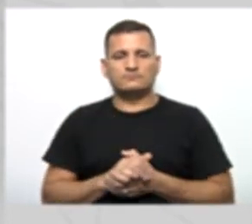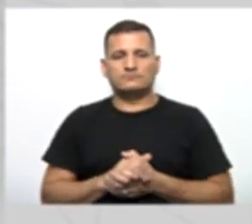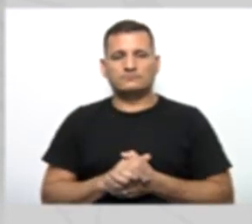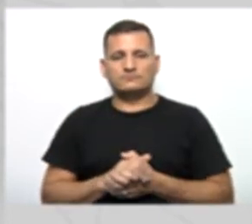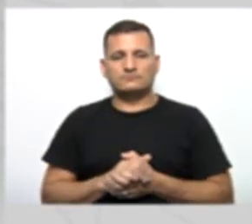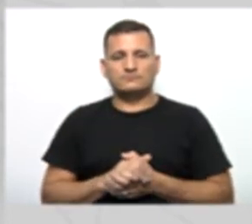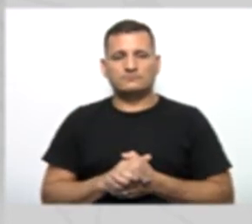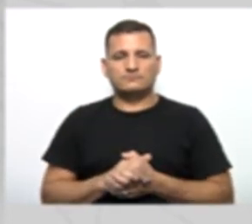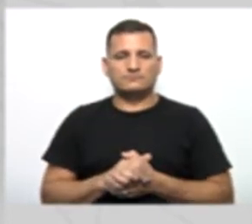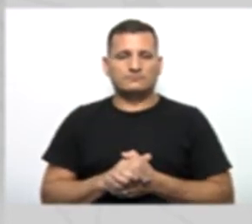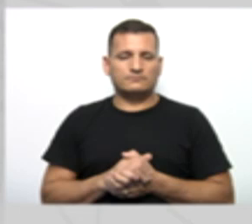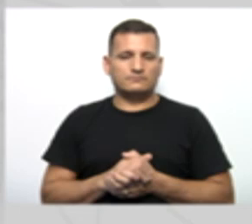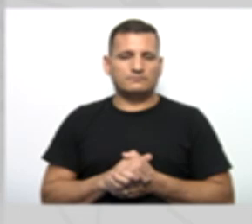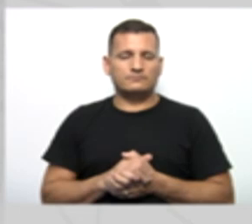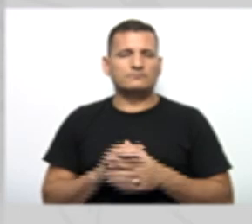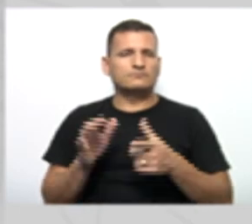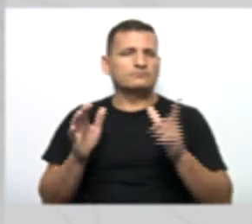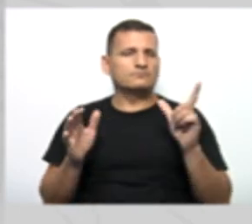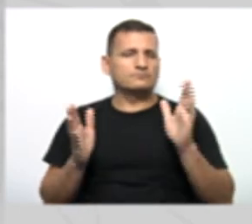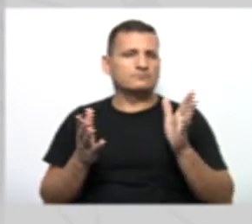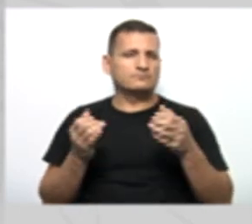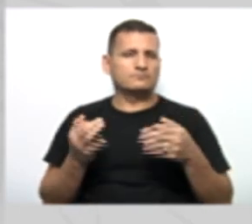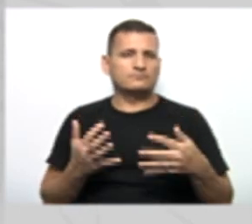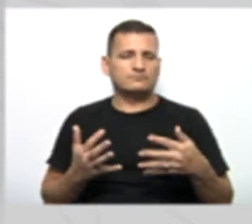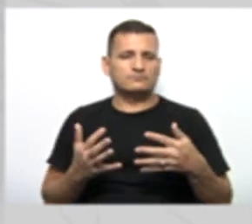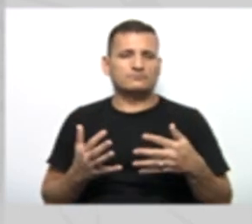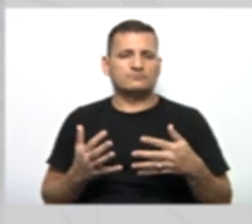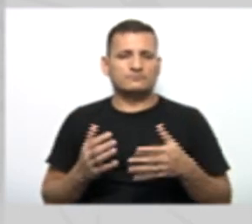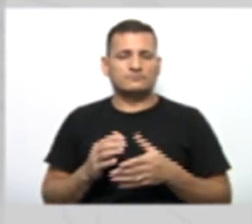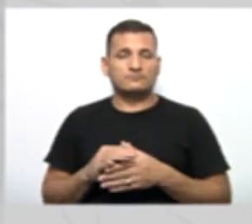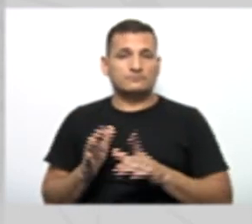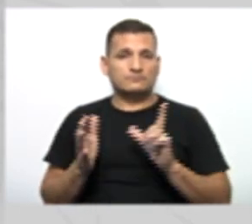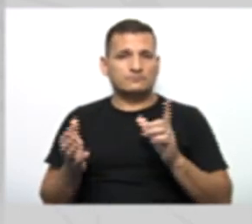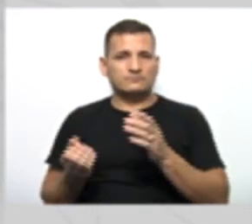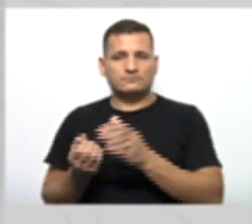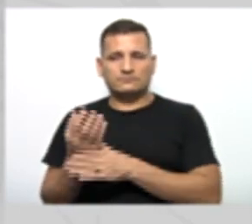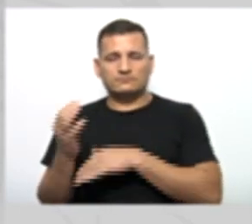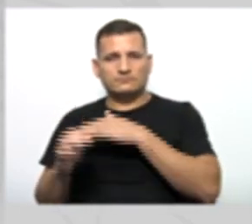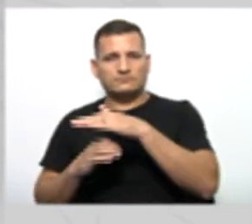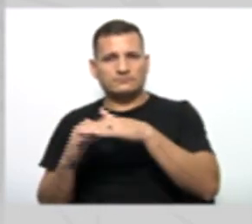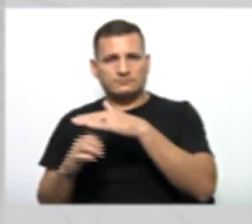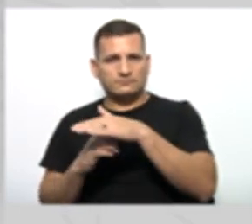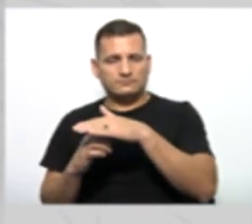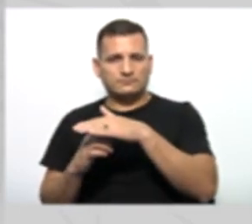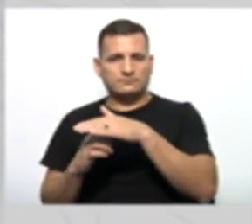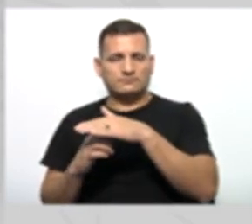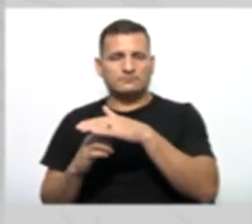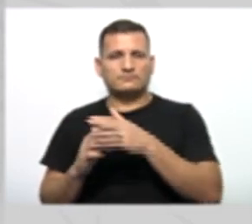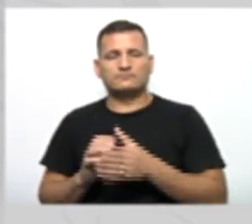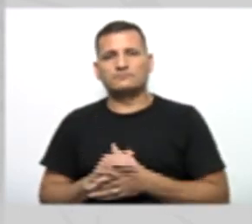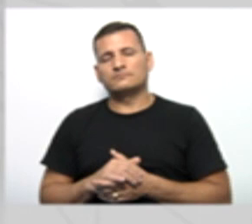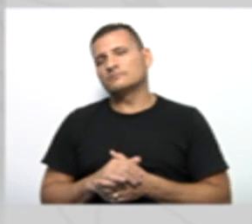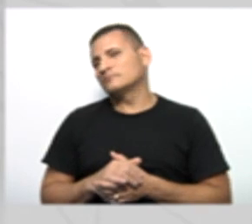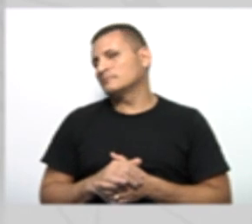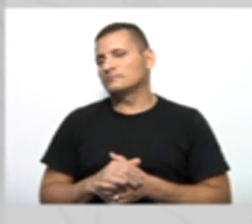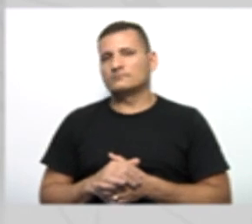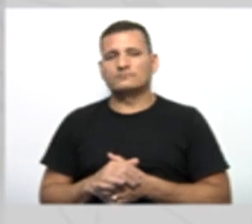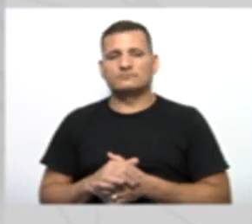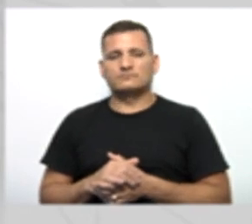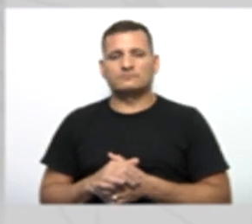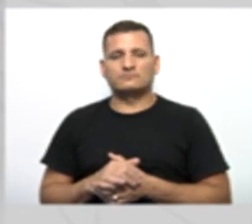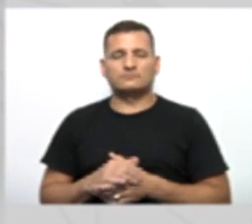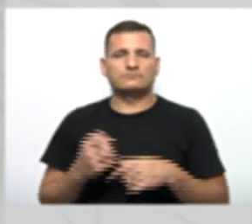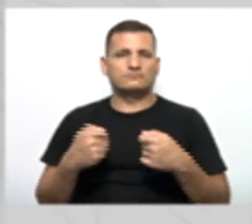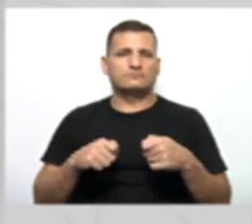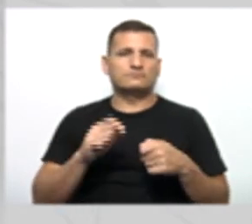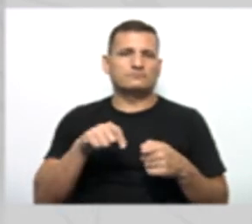Quando eu falei agora há pouco que antes do empreendimento ser implementado, antes dele ser instalado, ele precisa